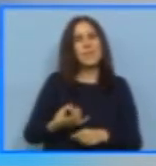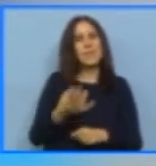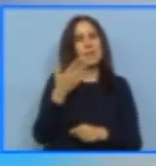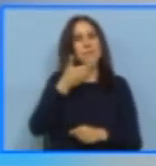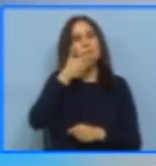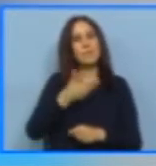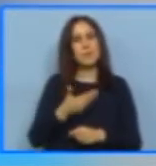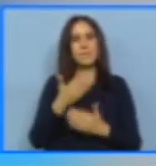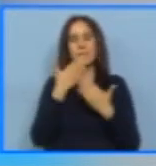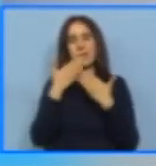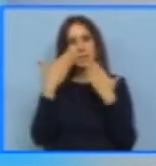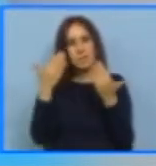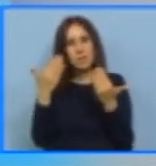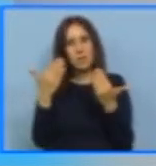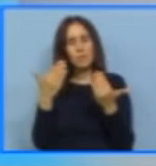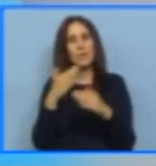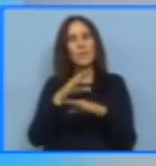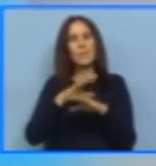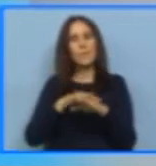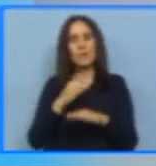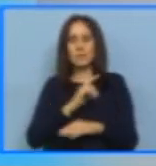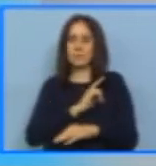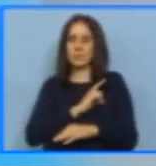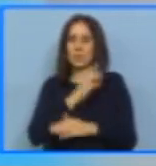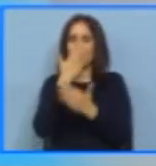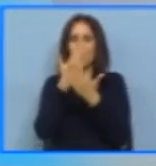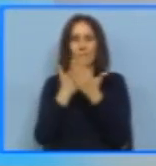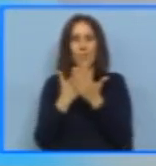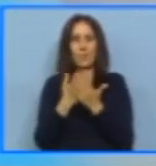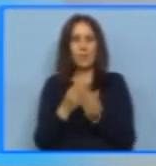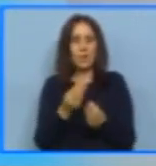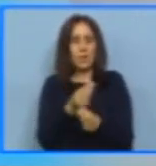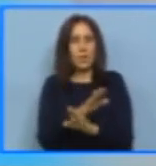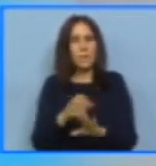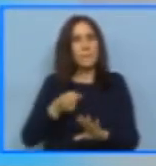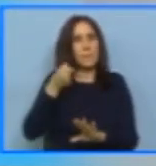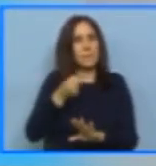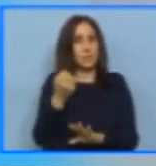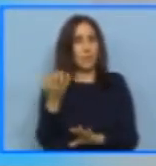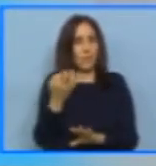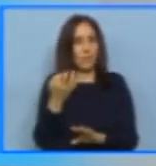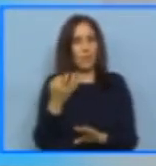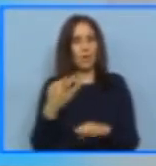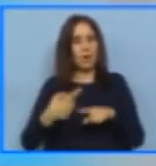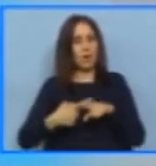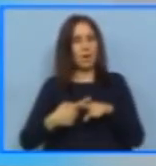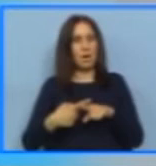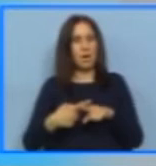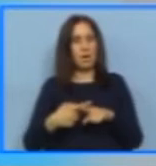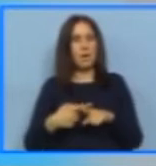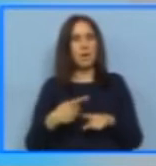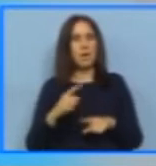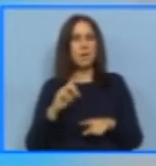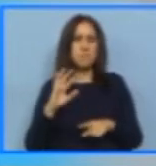da gratidão pelo encontro pessoal que os pastorinhos tiveram e que se revelou de tal maneira atrativo que depois